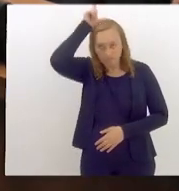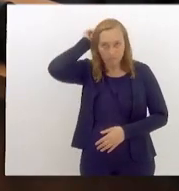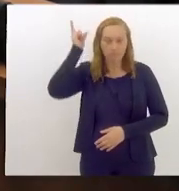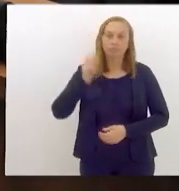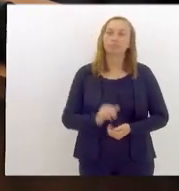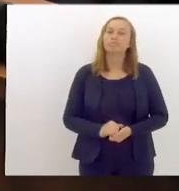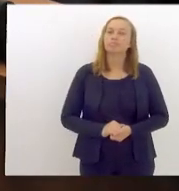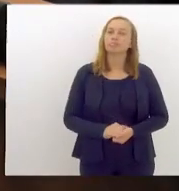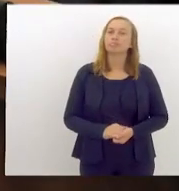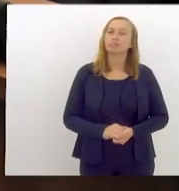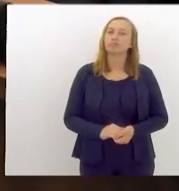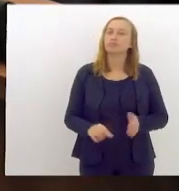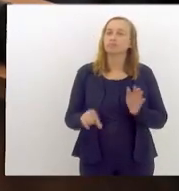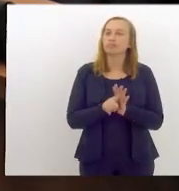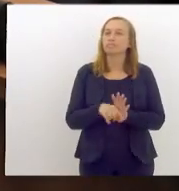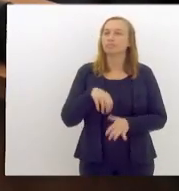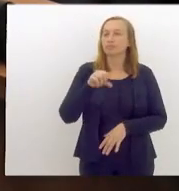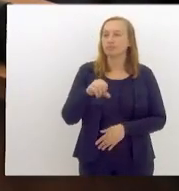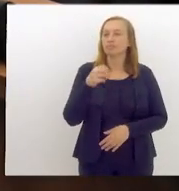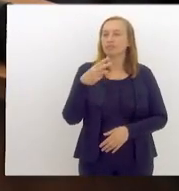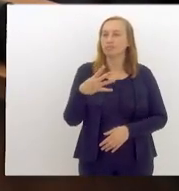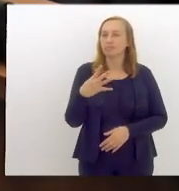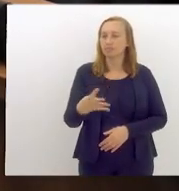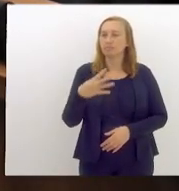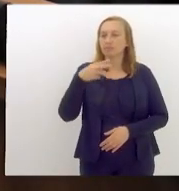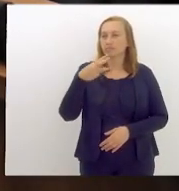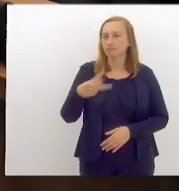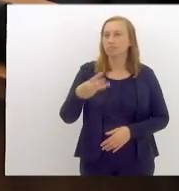que deu origem à lei 9436